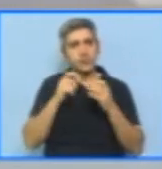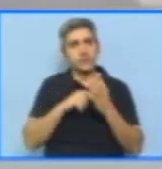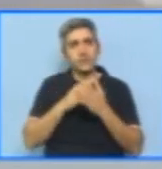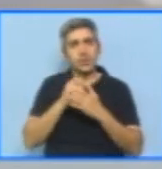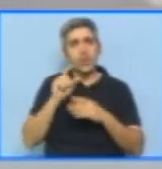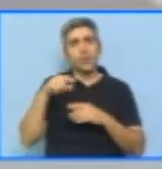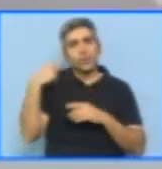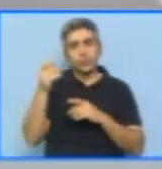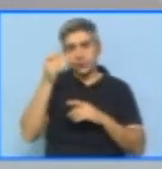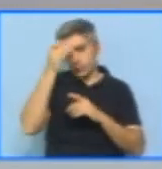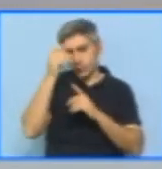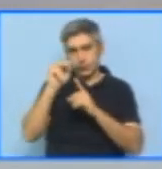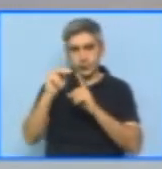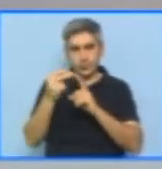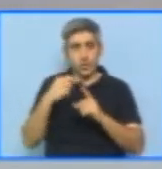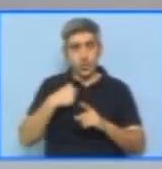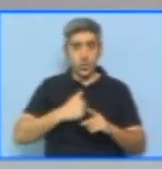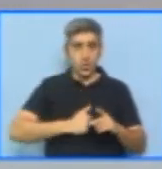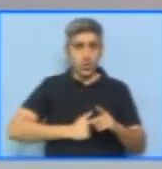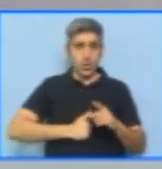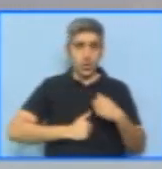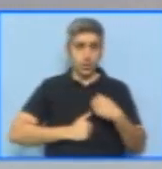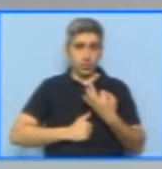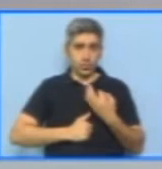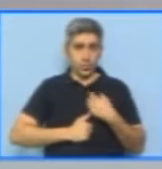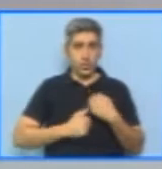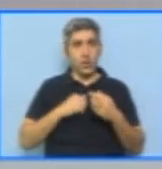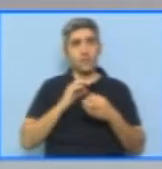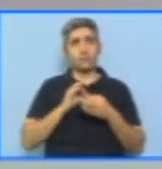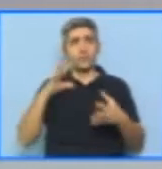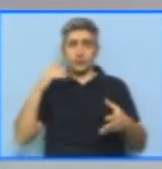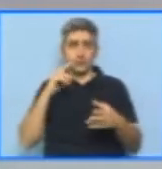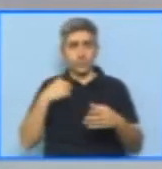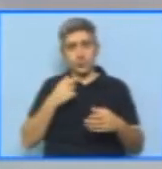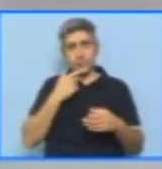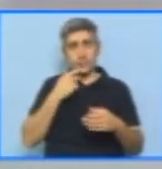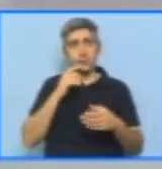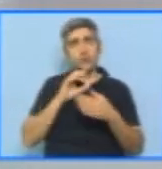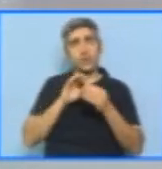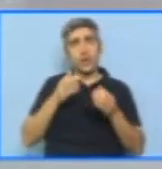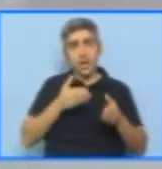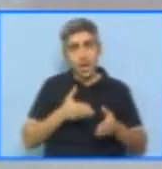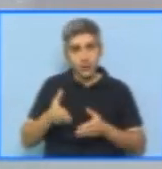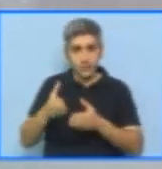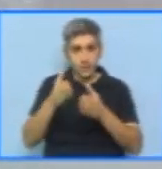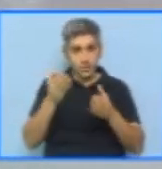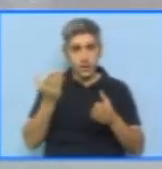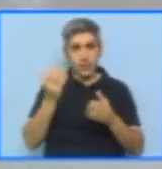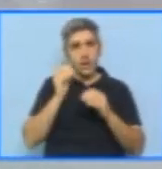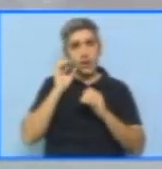outros ângulos. Eu sou católico, portanto não consigo dissociar-me disso e, portanto, entendo perfeitamente este caminho e acho que sim,